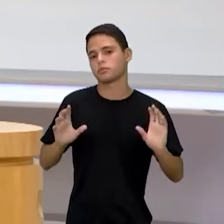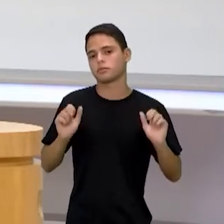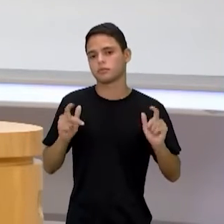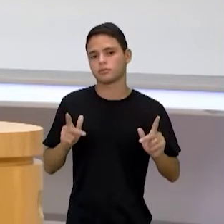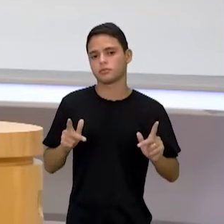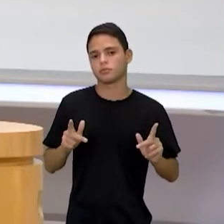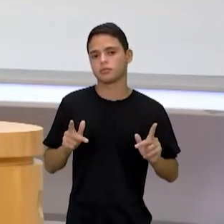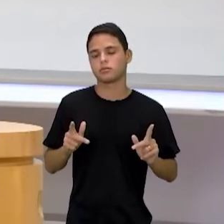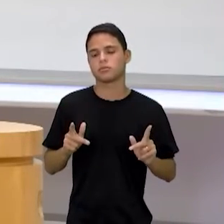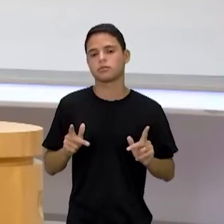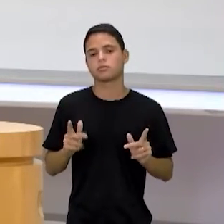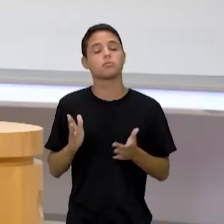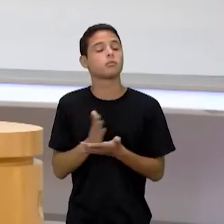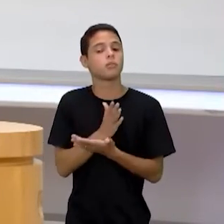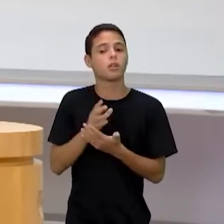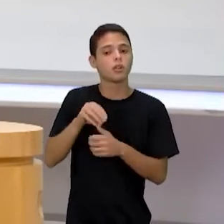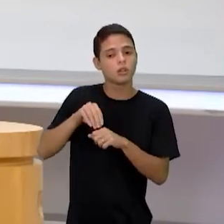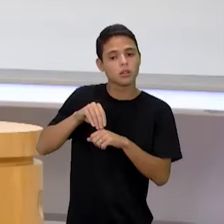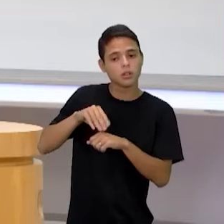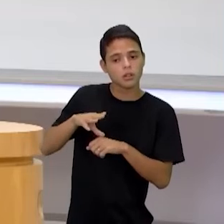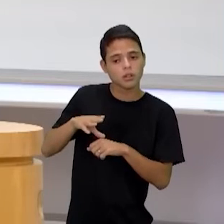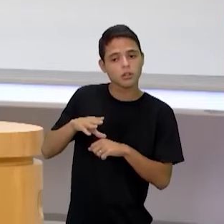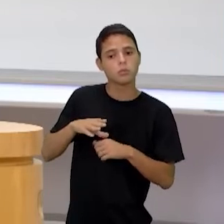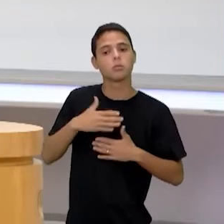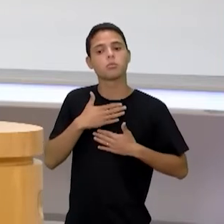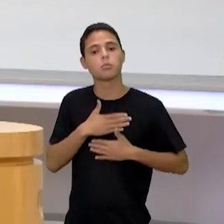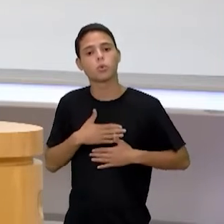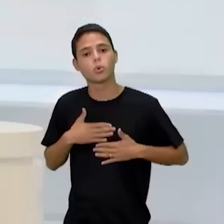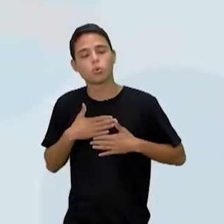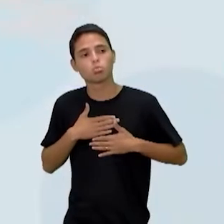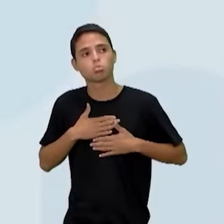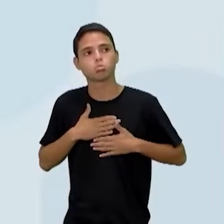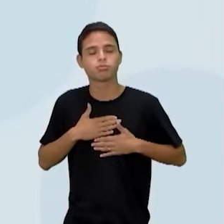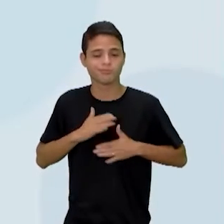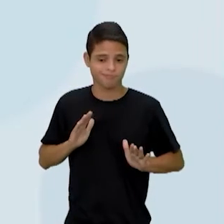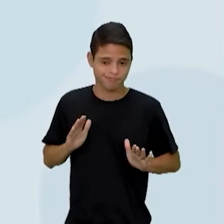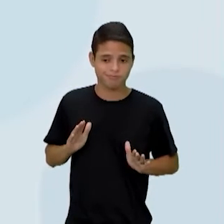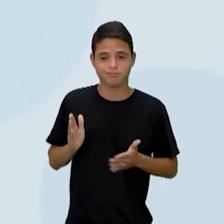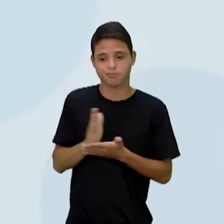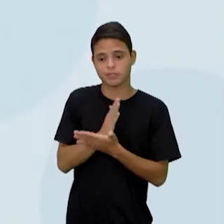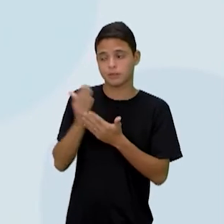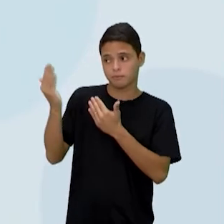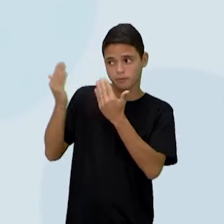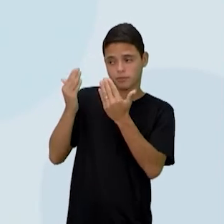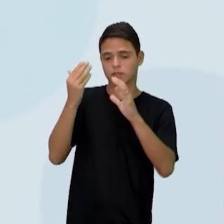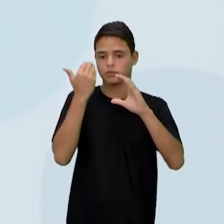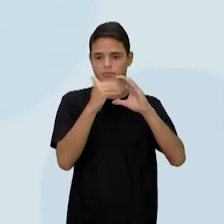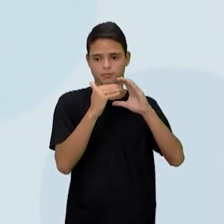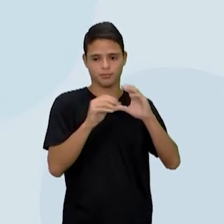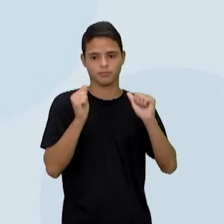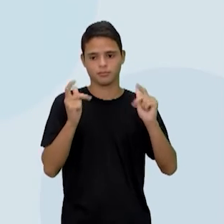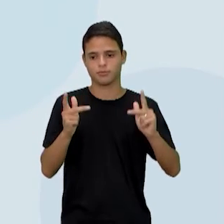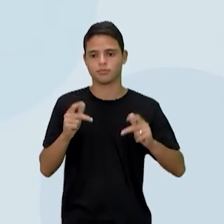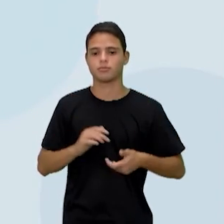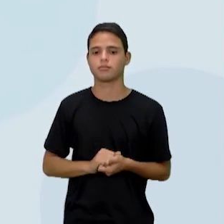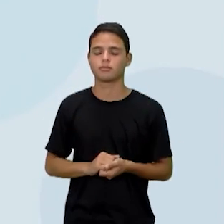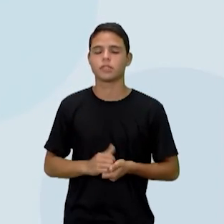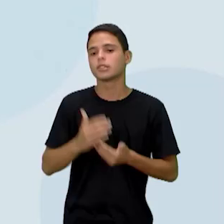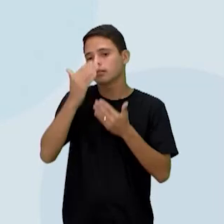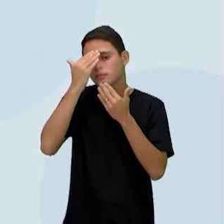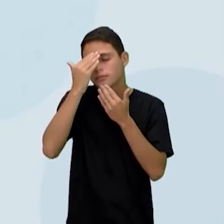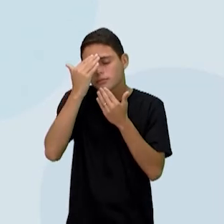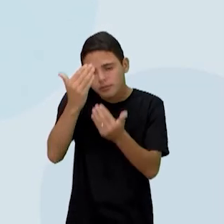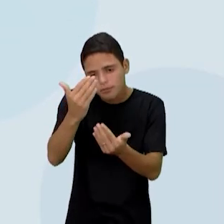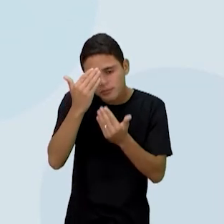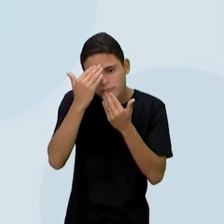né? Dando suas sugestões e também, né, esboçando aí algumas dúvidas que vocês, porventura, venham a ter. Gente, muito,